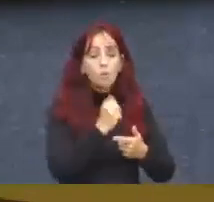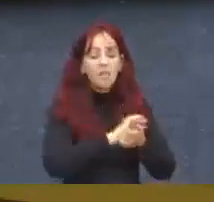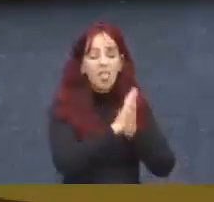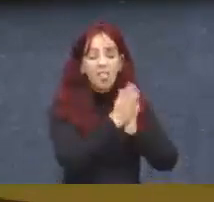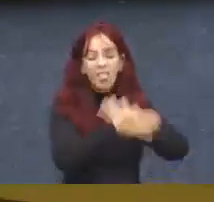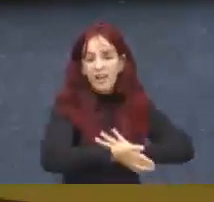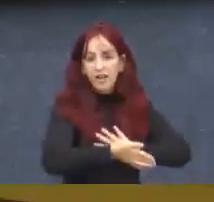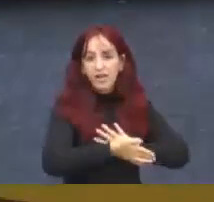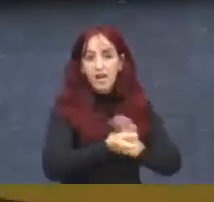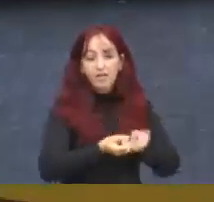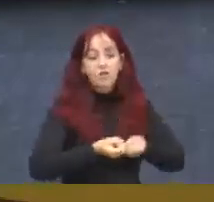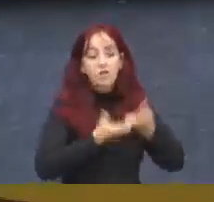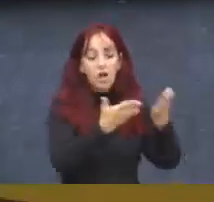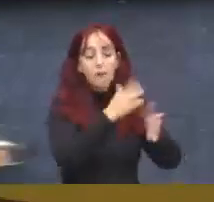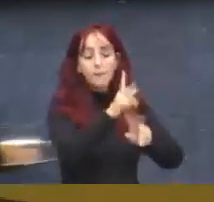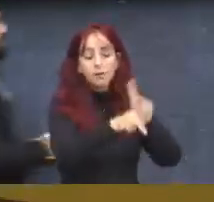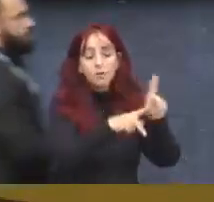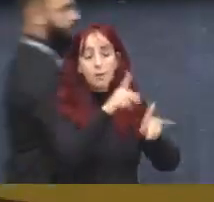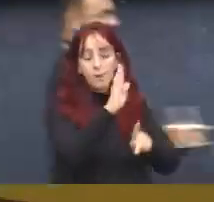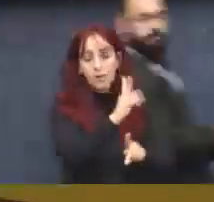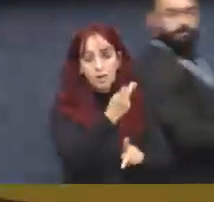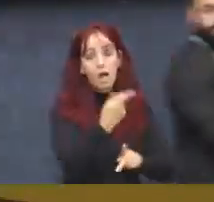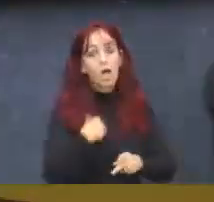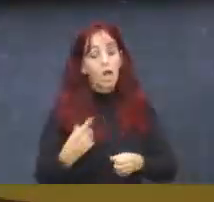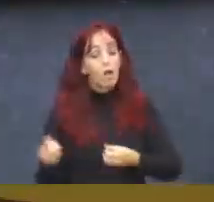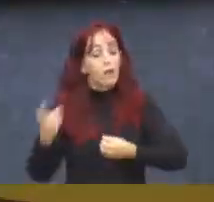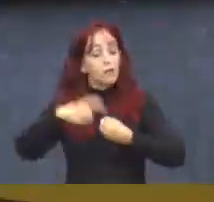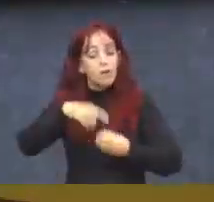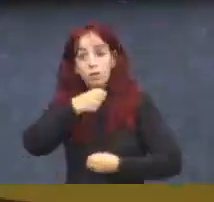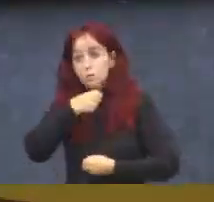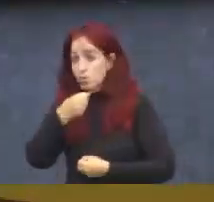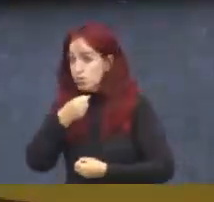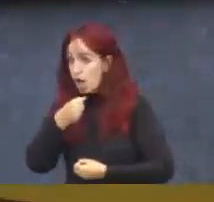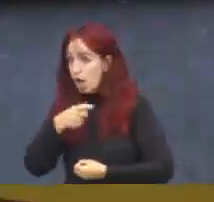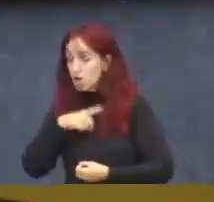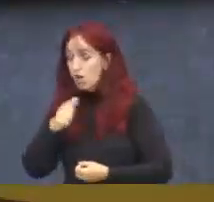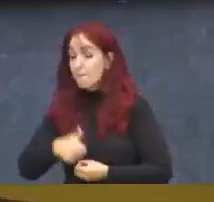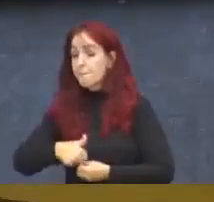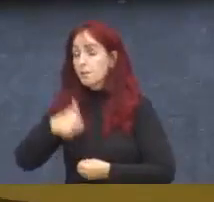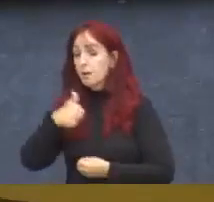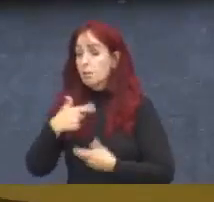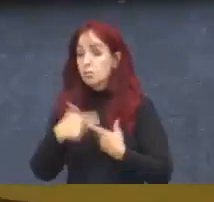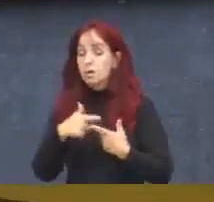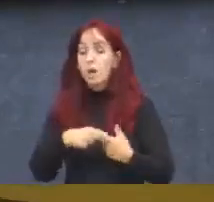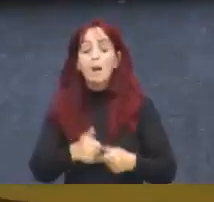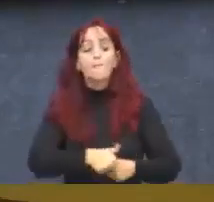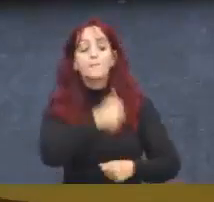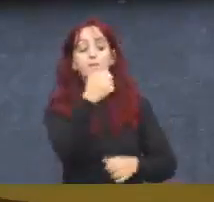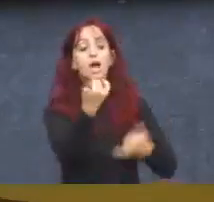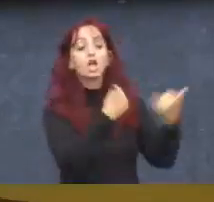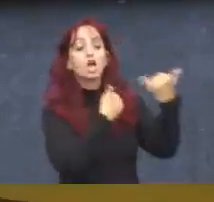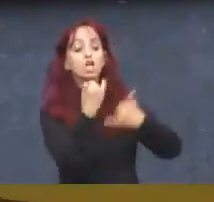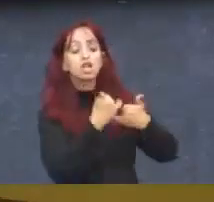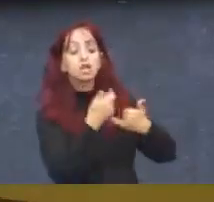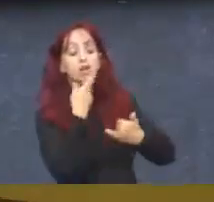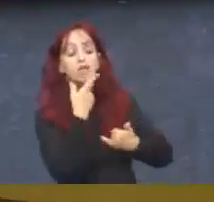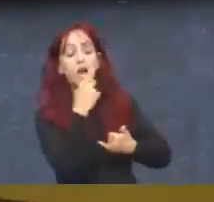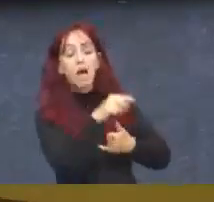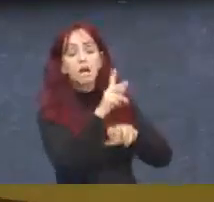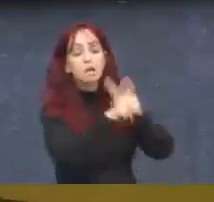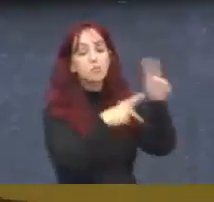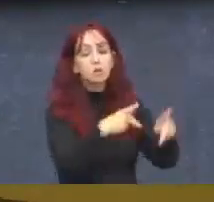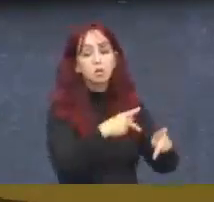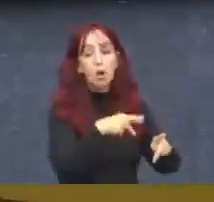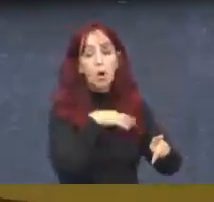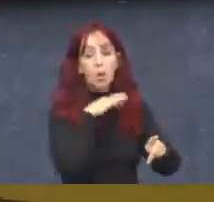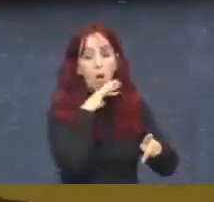de Belo Horizonte. Eu vou voltar nesse microfone, no primeiro. Primeira notícia que eu tiver, por causa de burocratização, alguma